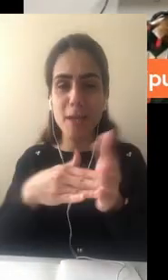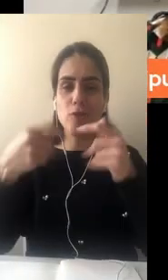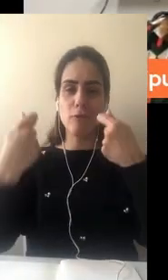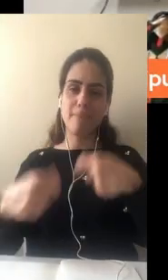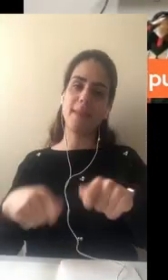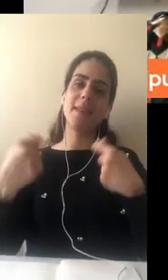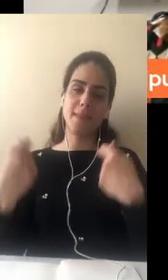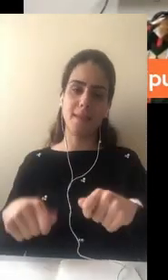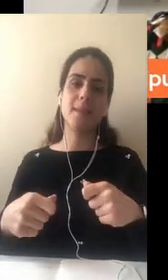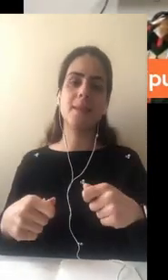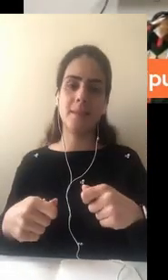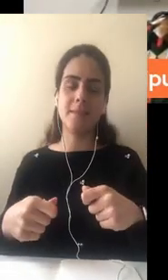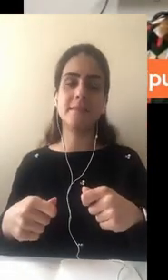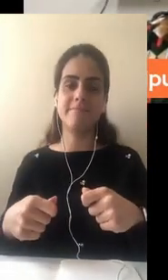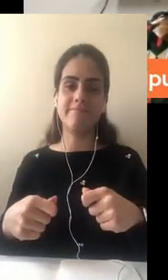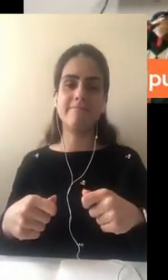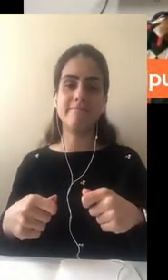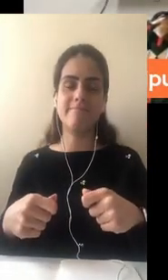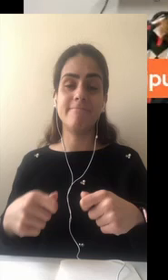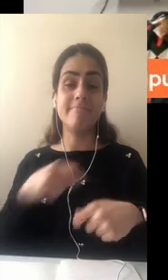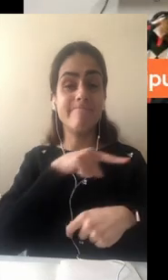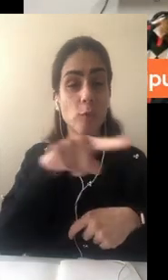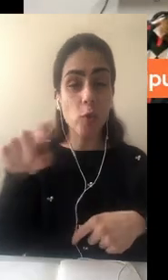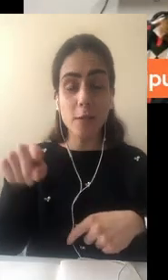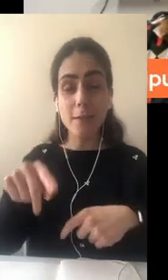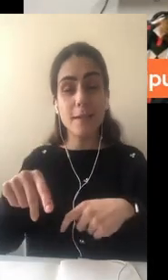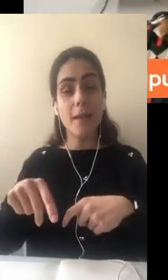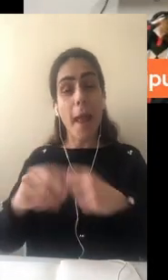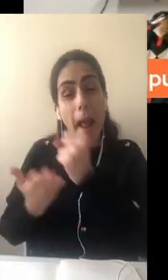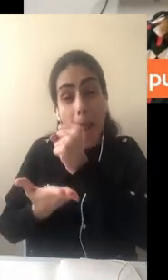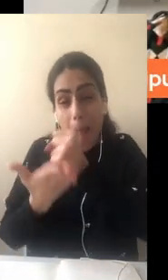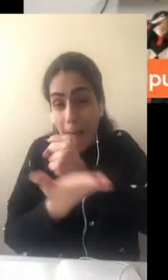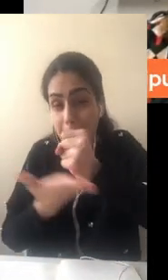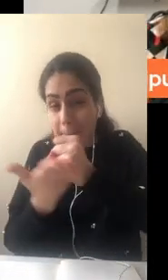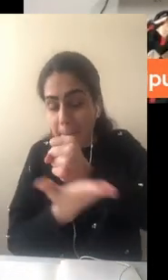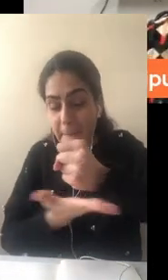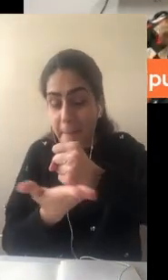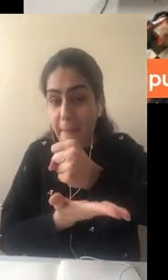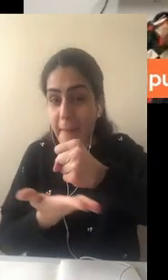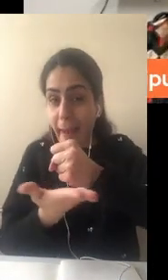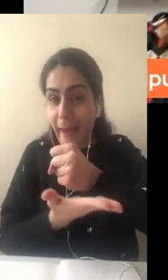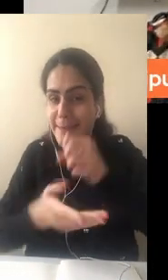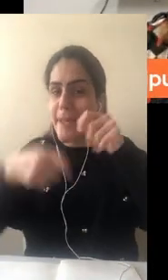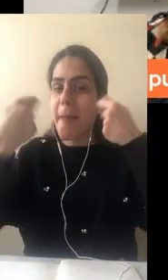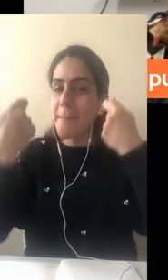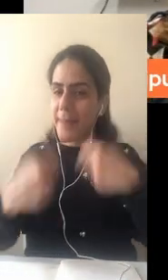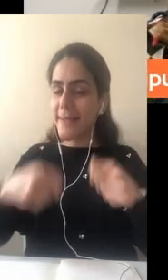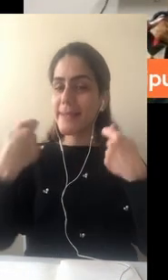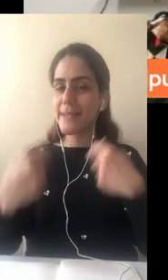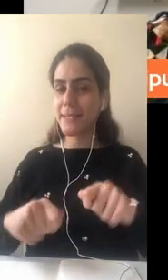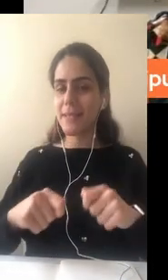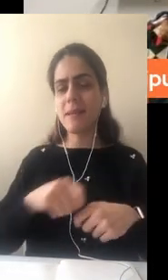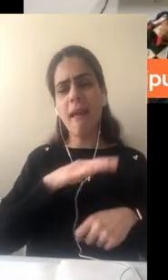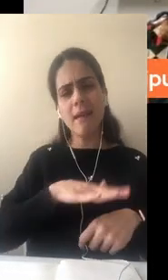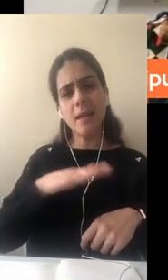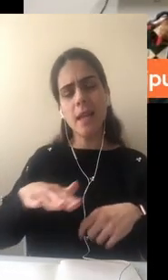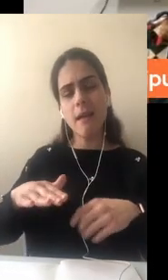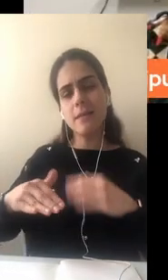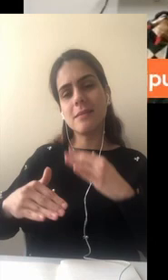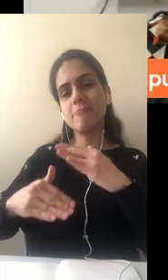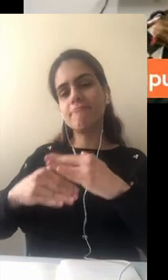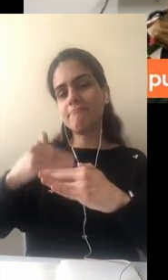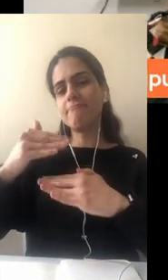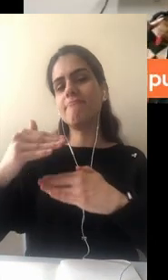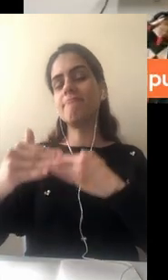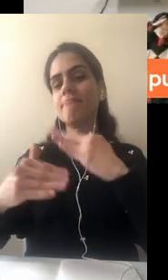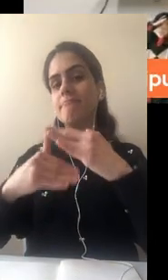seja estrutura para ele no momento onde ele ainda não tem isso. E com o tempo ele vai adquirindo. Com o tempo